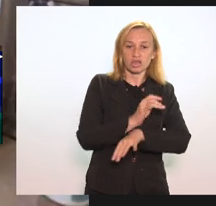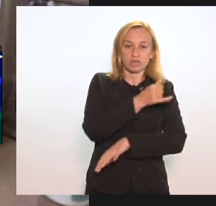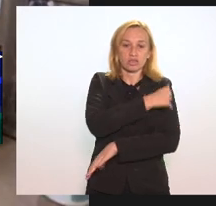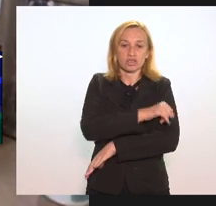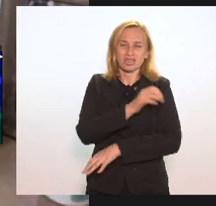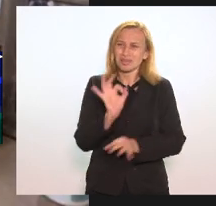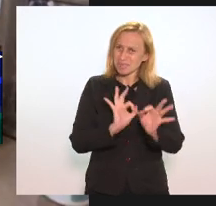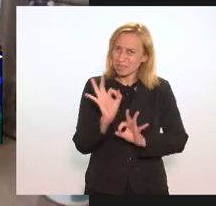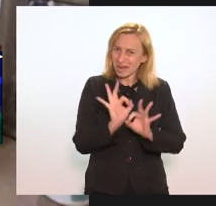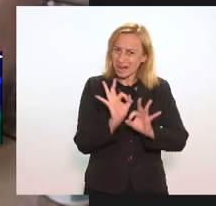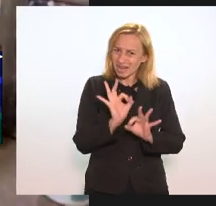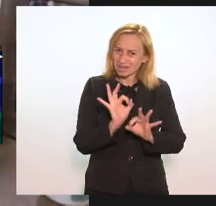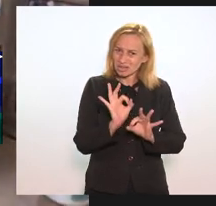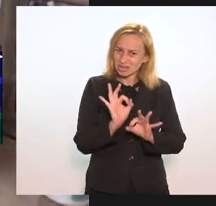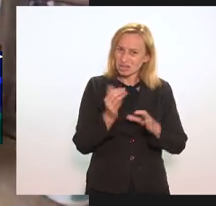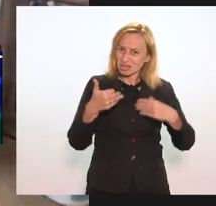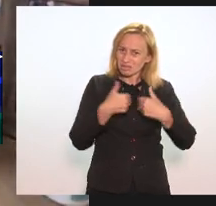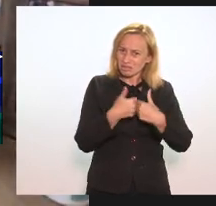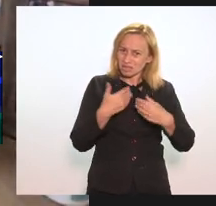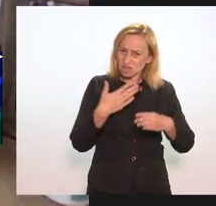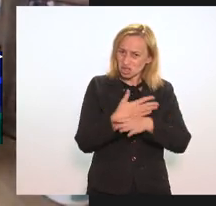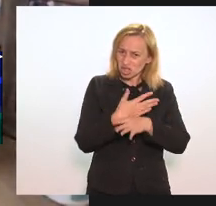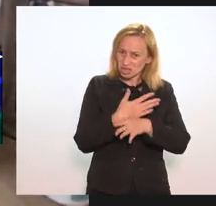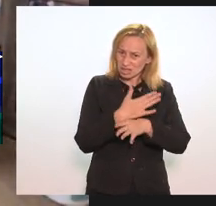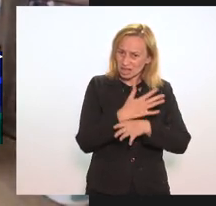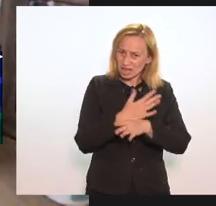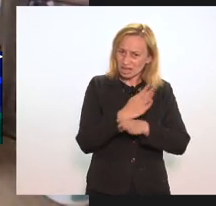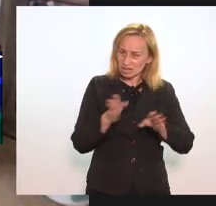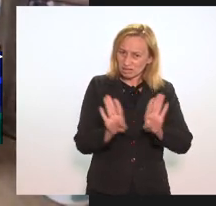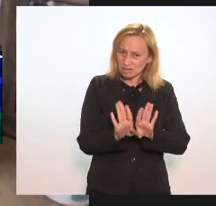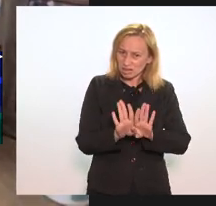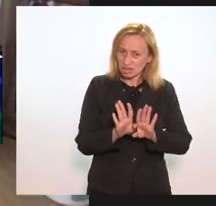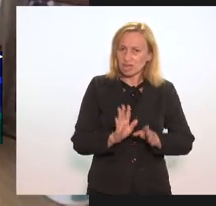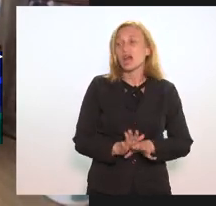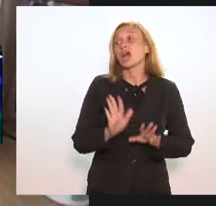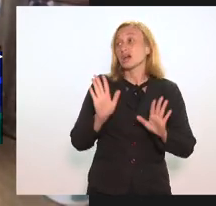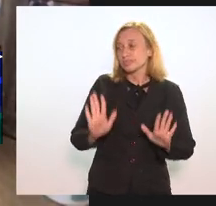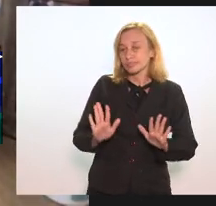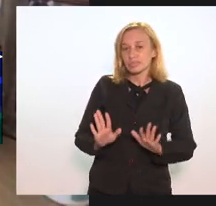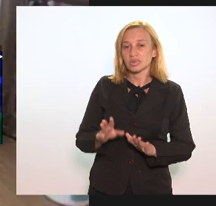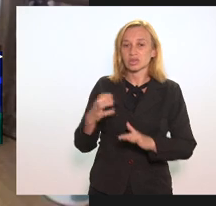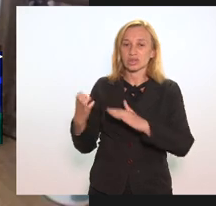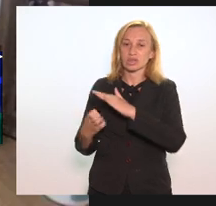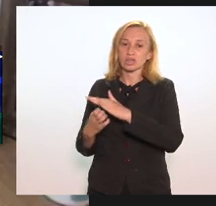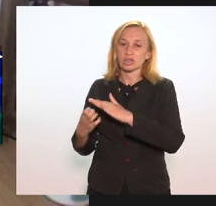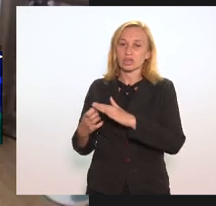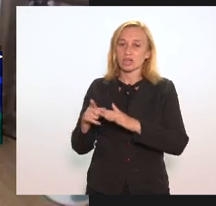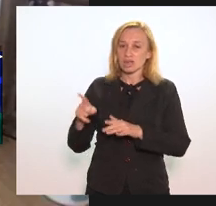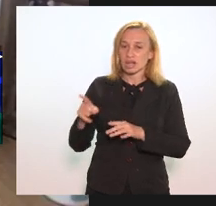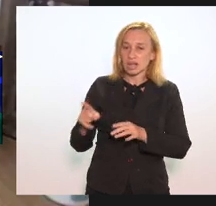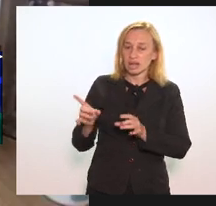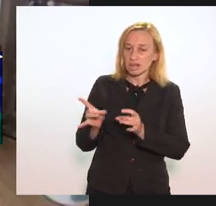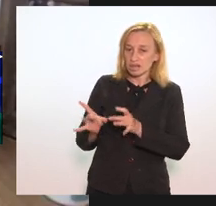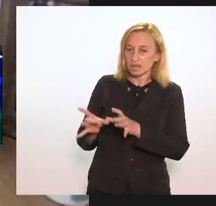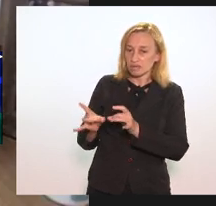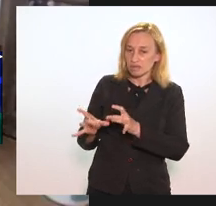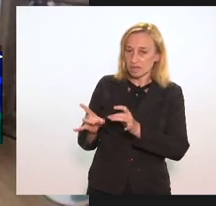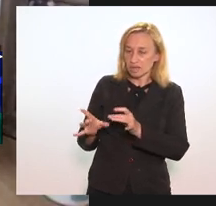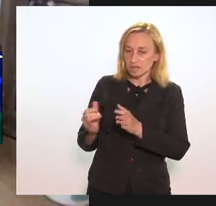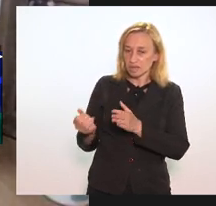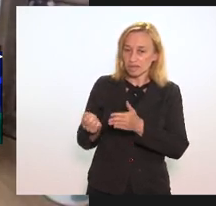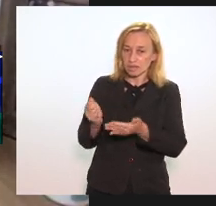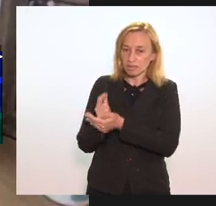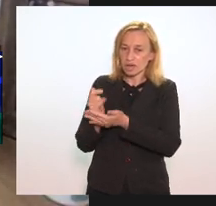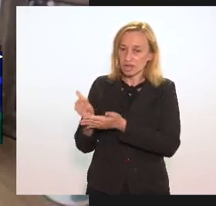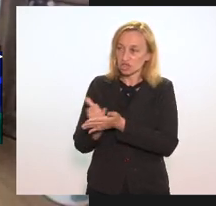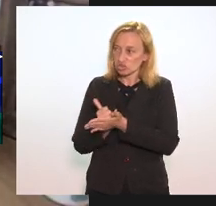por o comerciante que paga seus impostos a gente consegue uma da supervisão lá do município